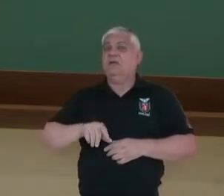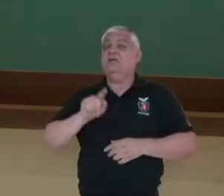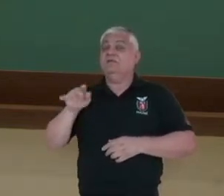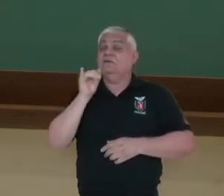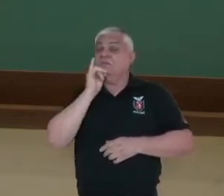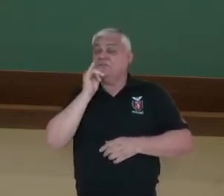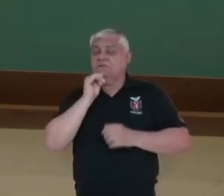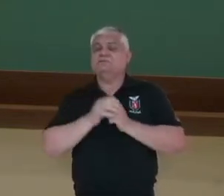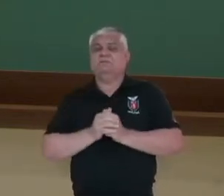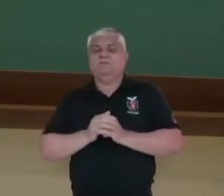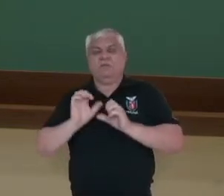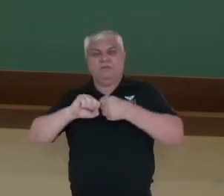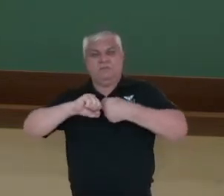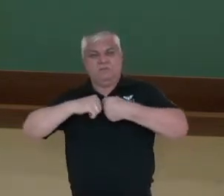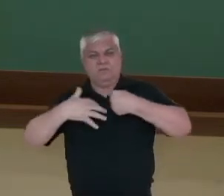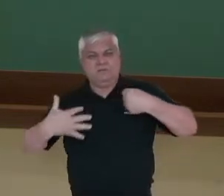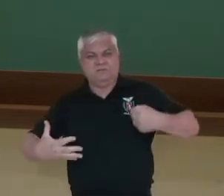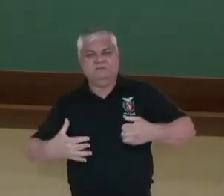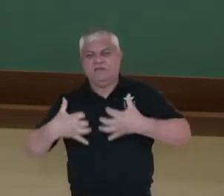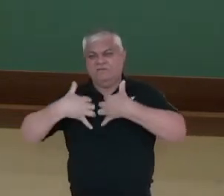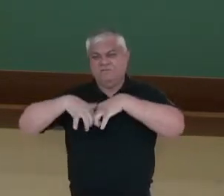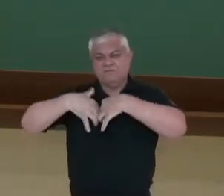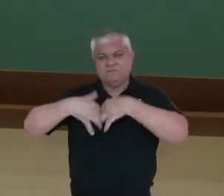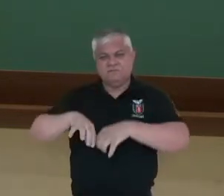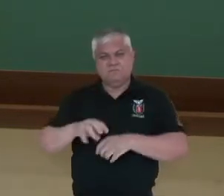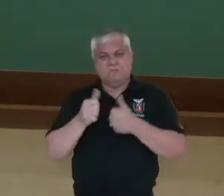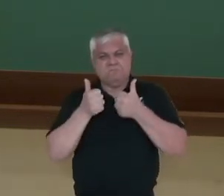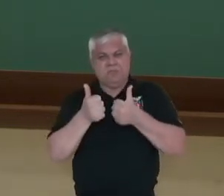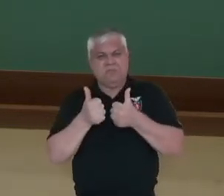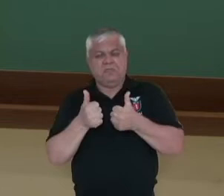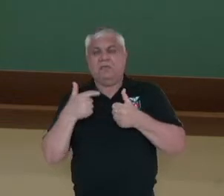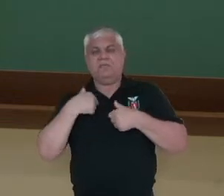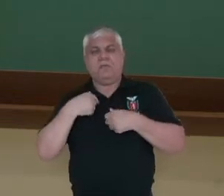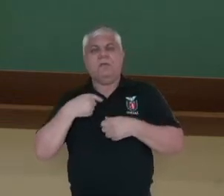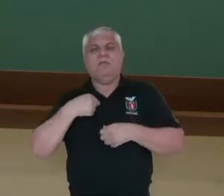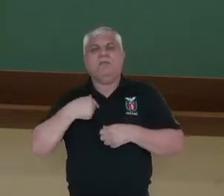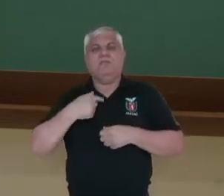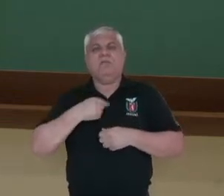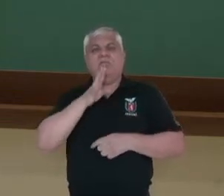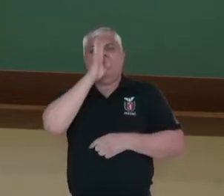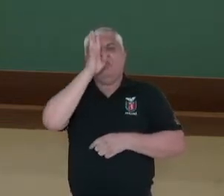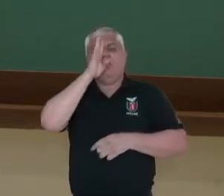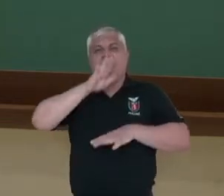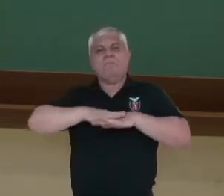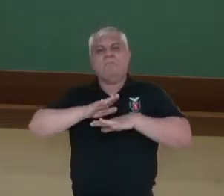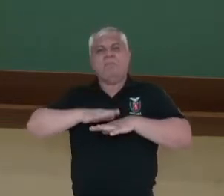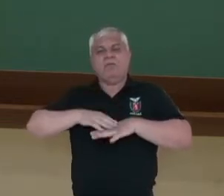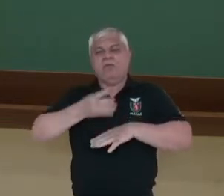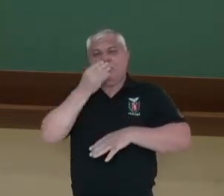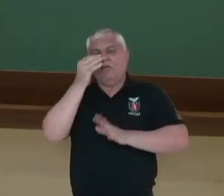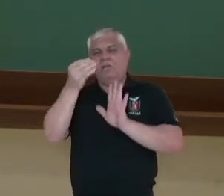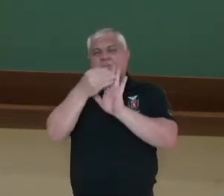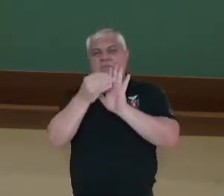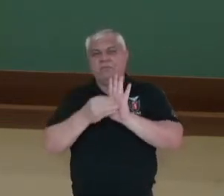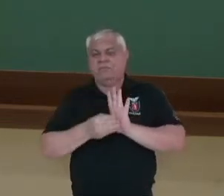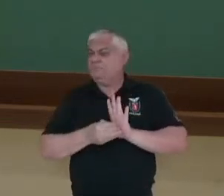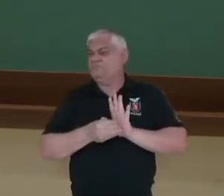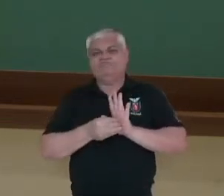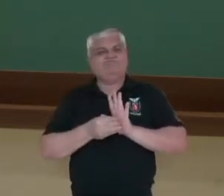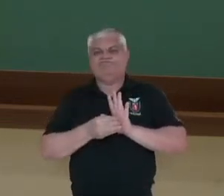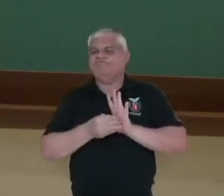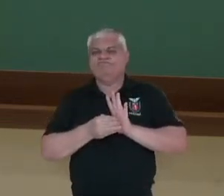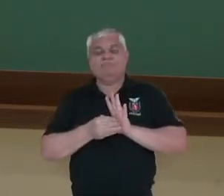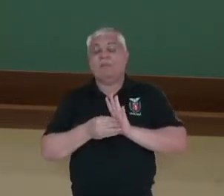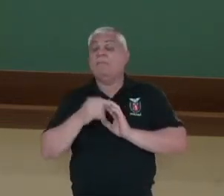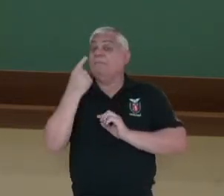uma democracia funcione bem, eu não posso colocar os meus interesses em primeiro lugar. Eu preciso pensar naquilo